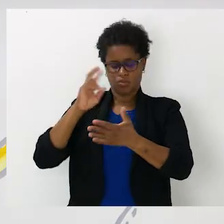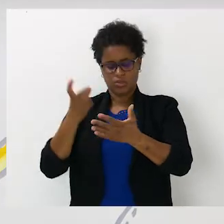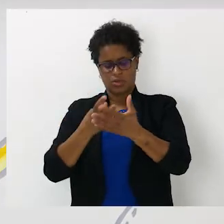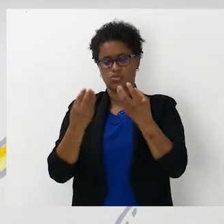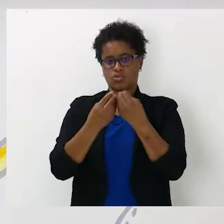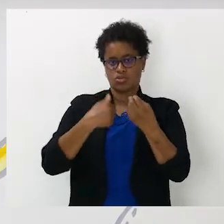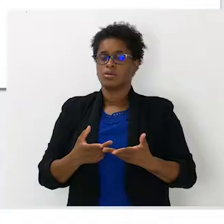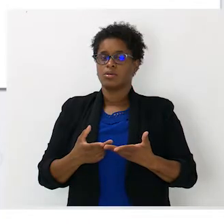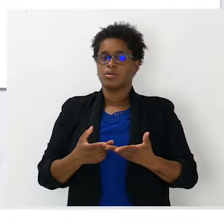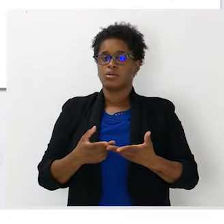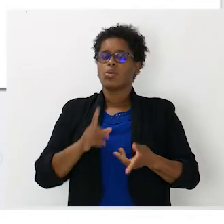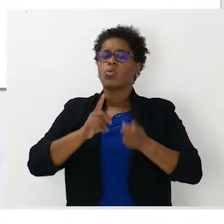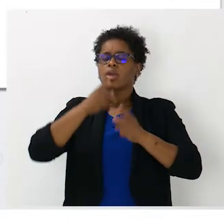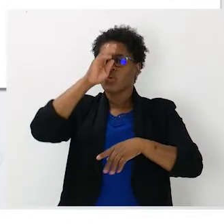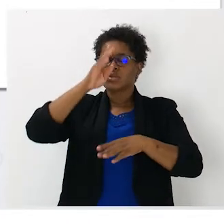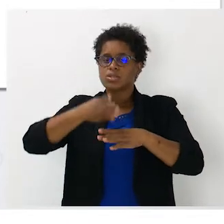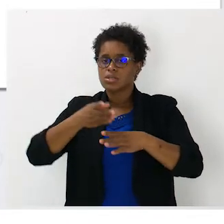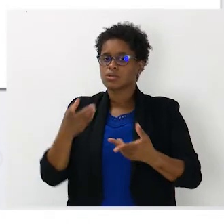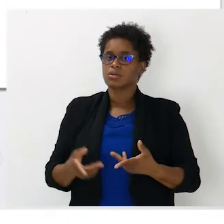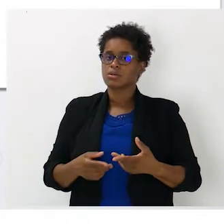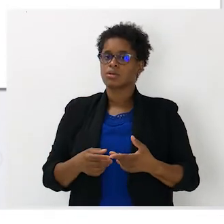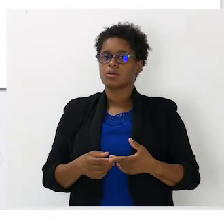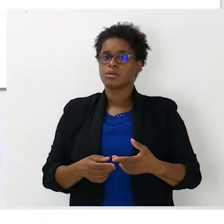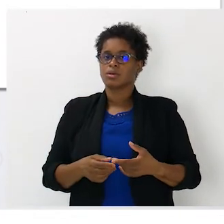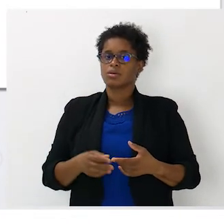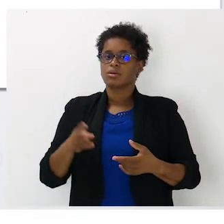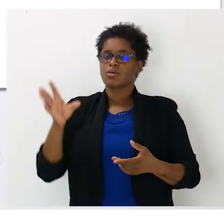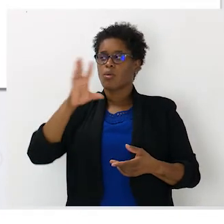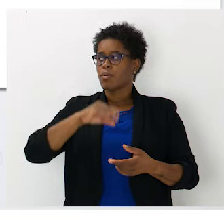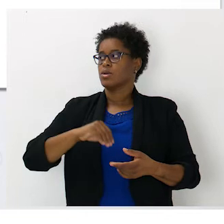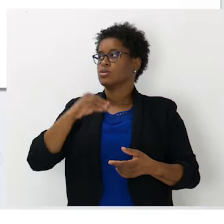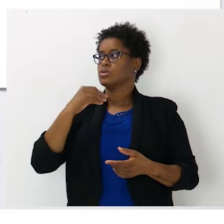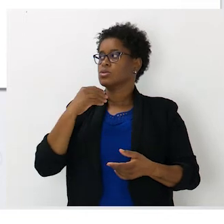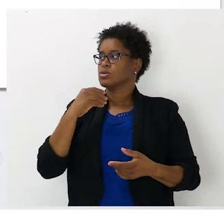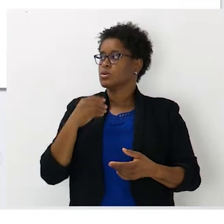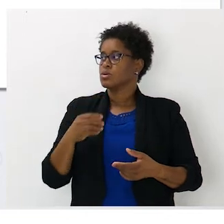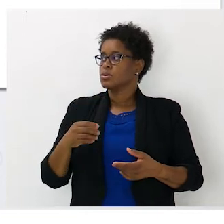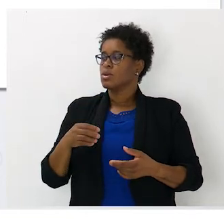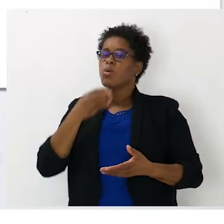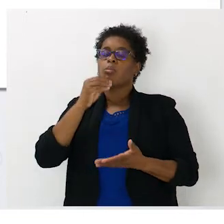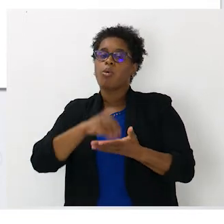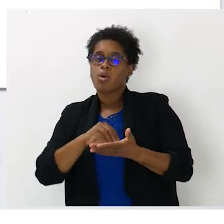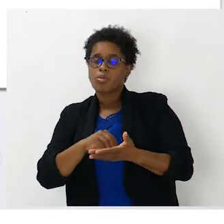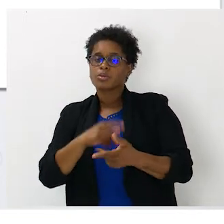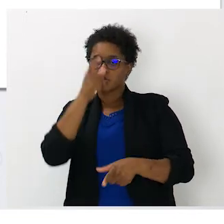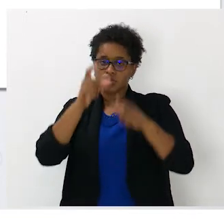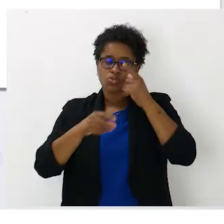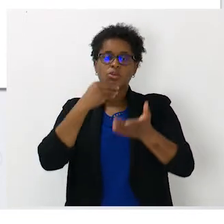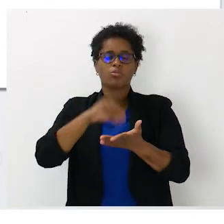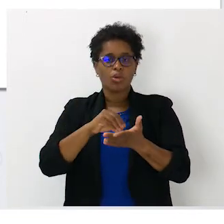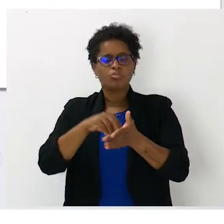comigo a imagem, o que acontecia aos mais pobres. Os pobres eram